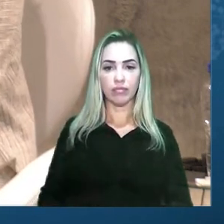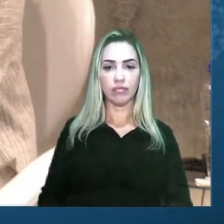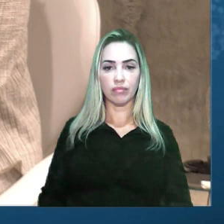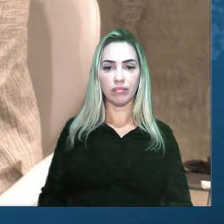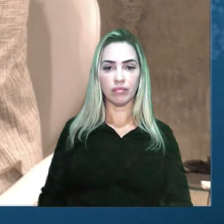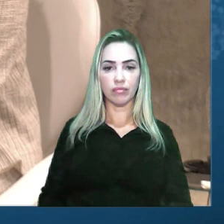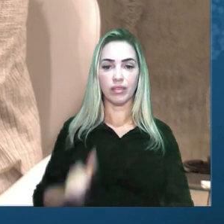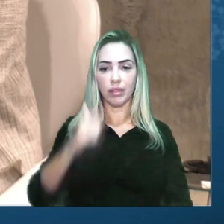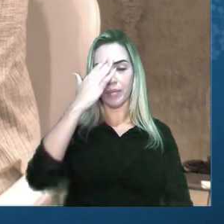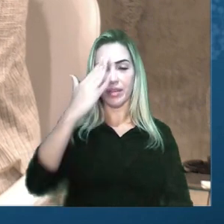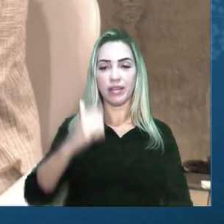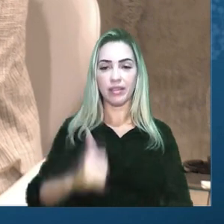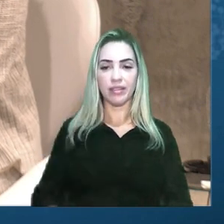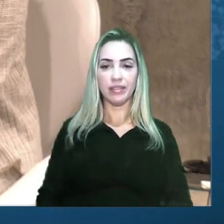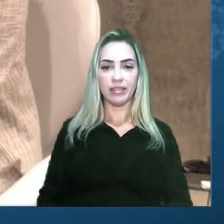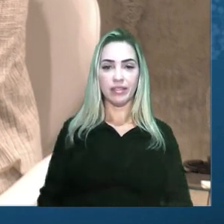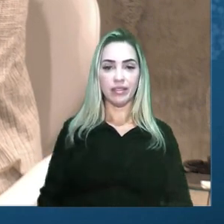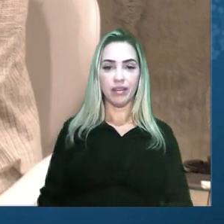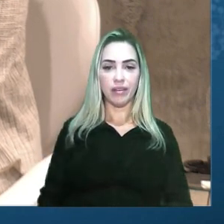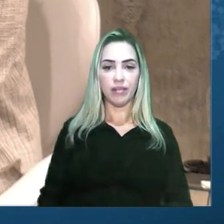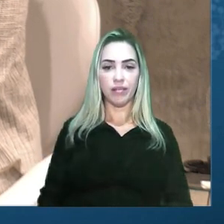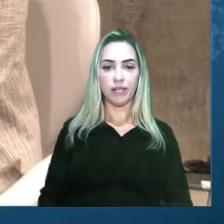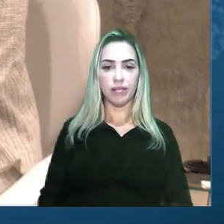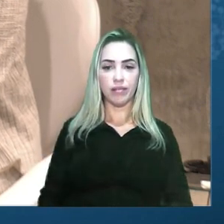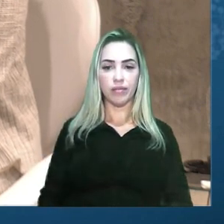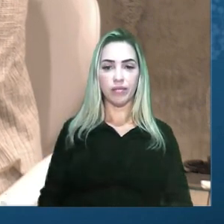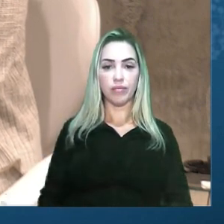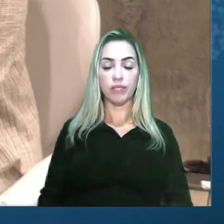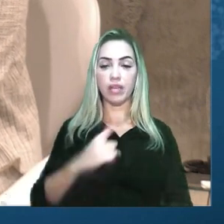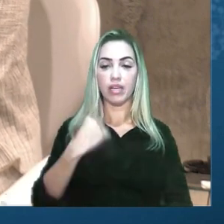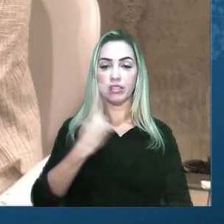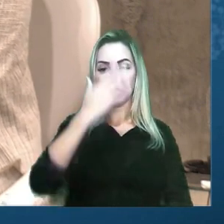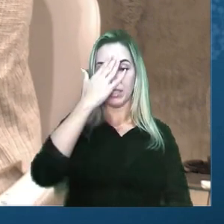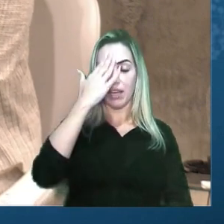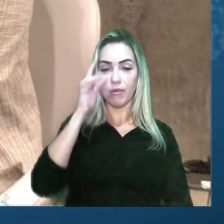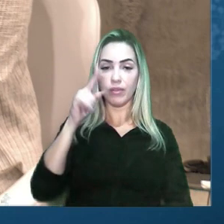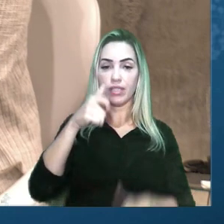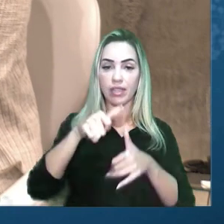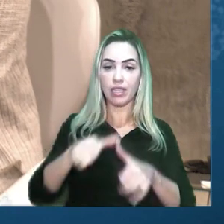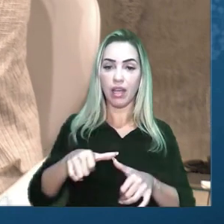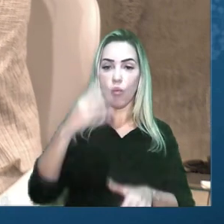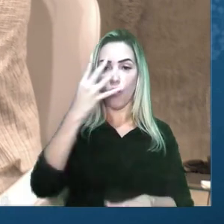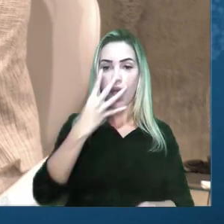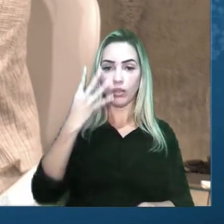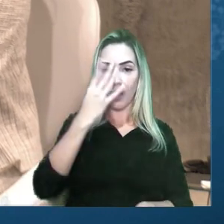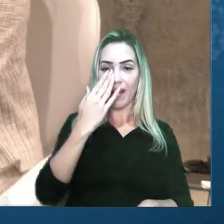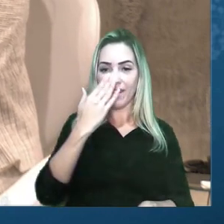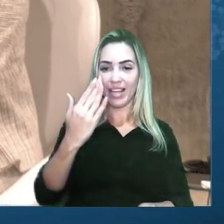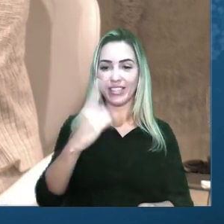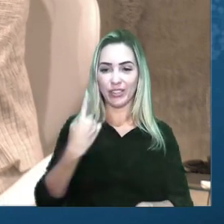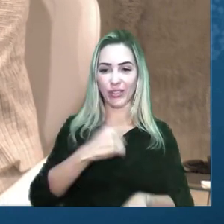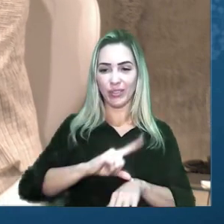thank you. You know, Obrigada. A gente sabe que você está 4 horas na nossa frente. Obrigada